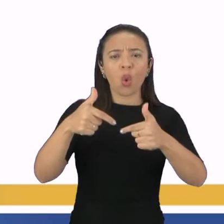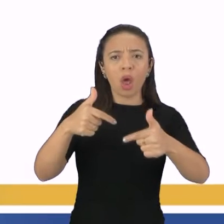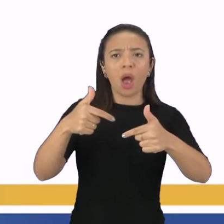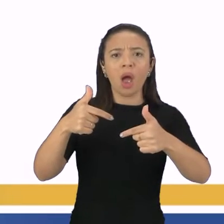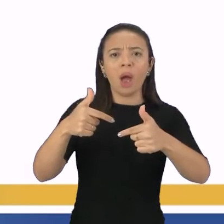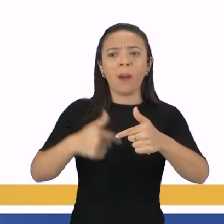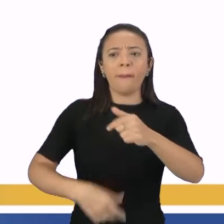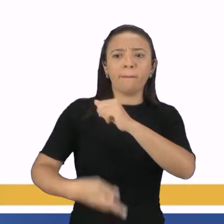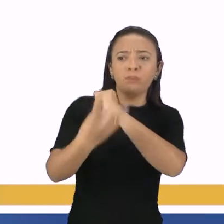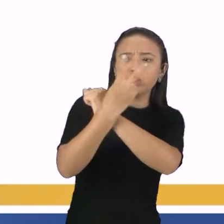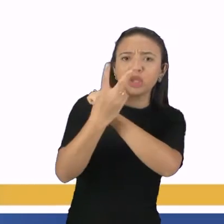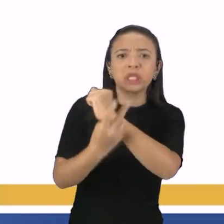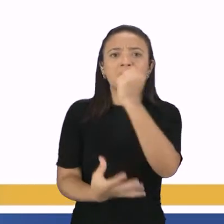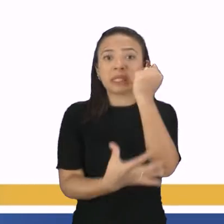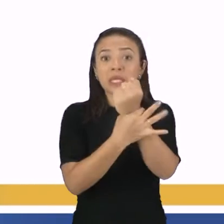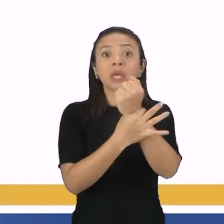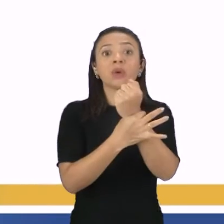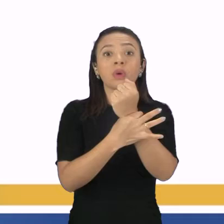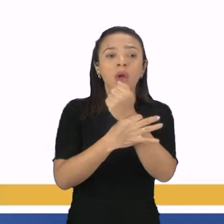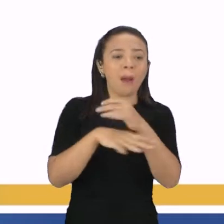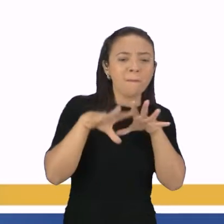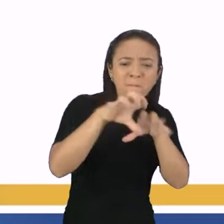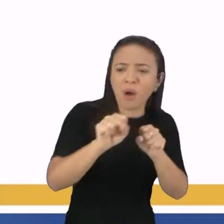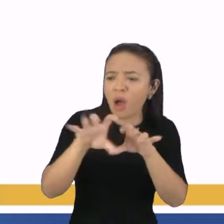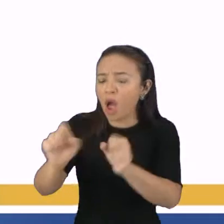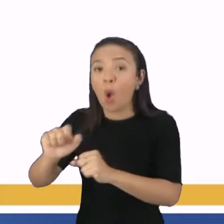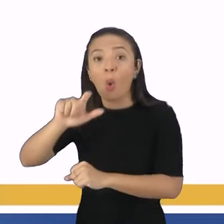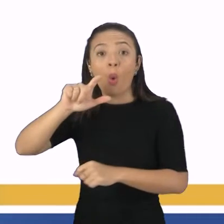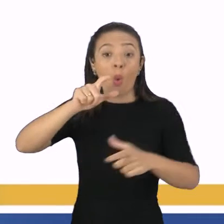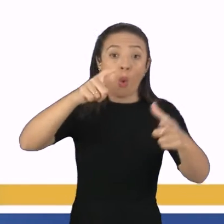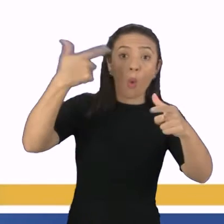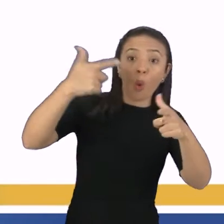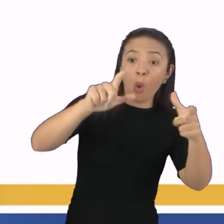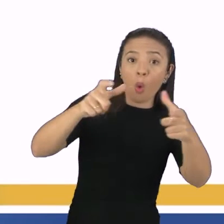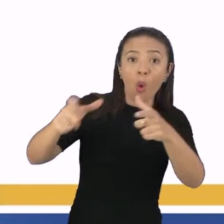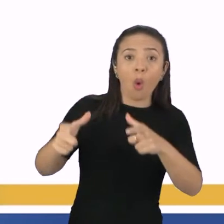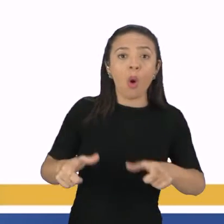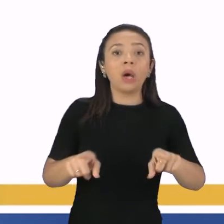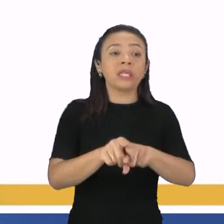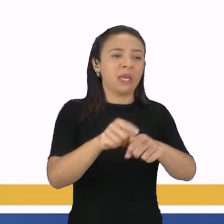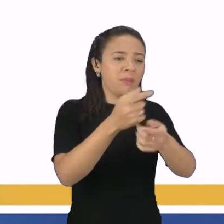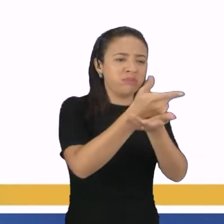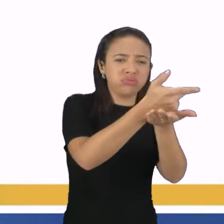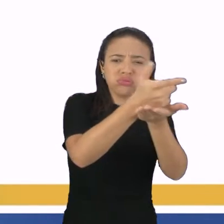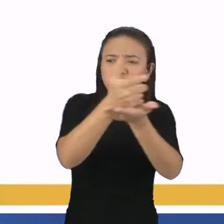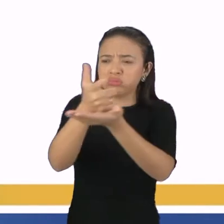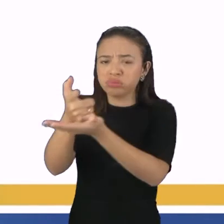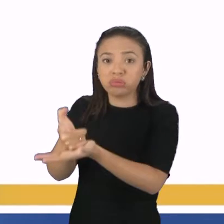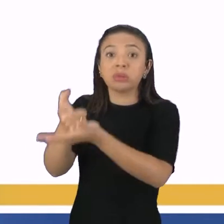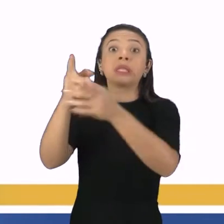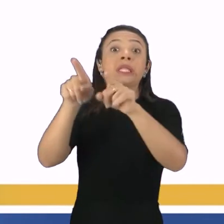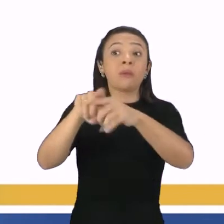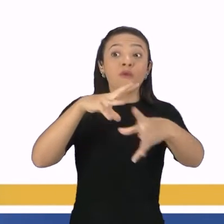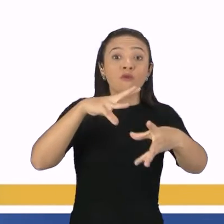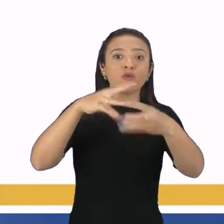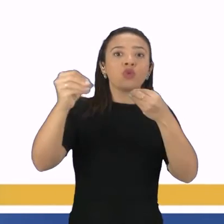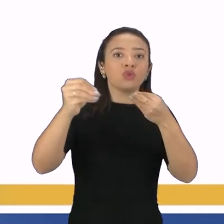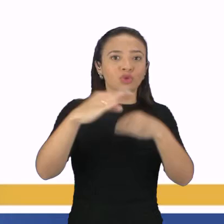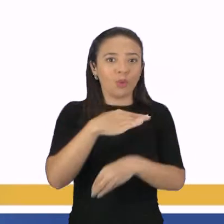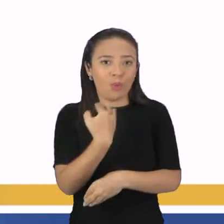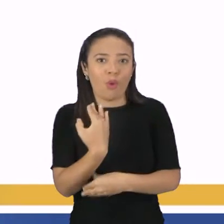defender, conquistar novos lugares, fugir de predadores e caçar para a sobrevivência. Então é